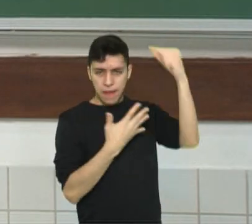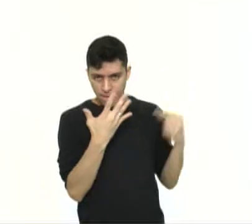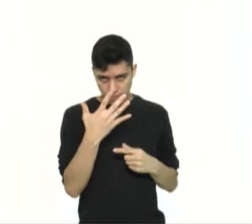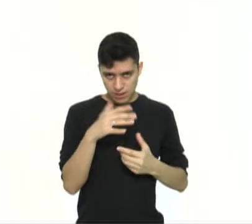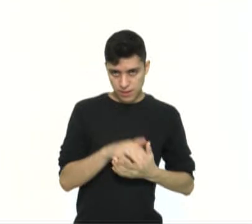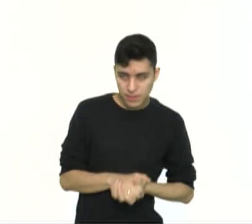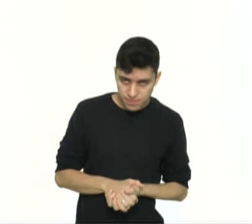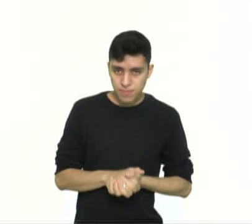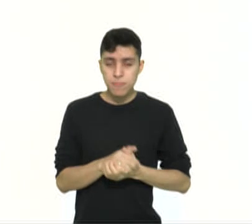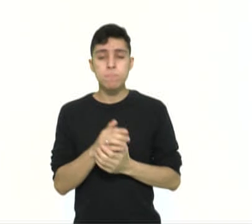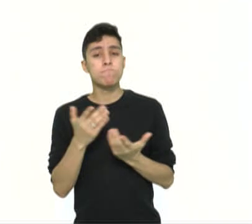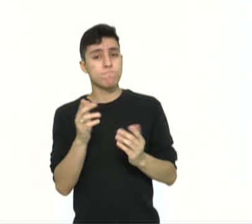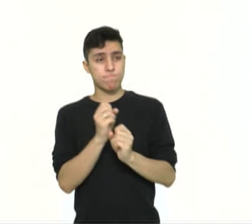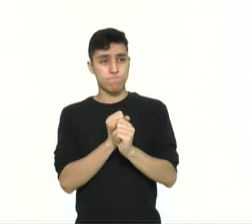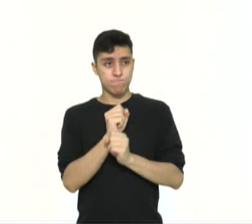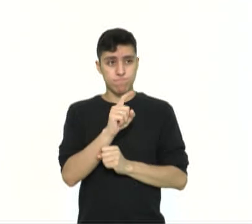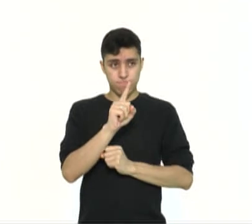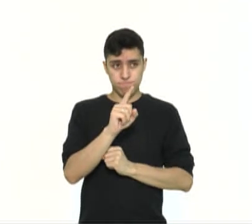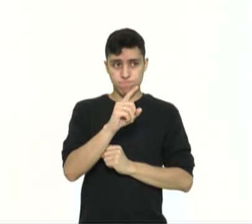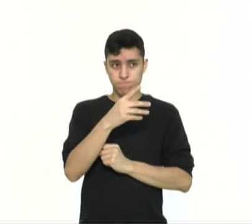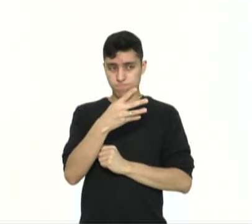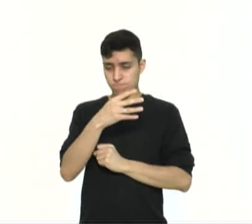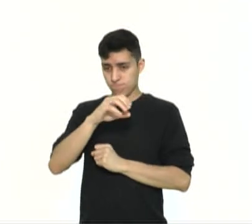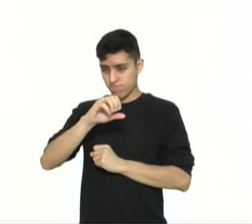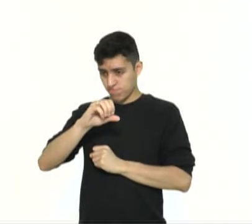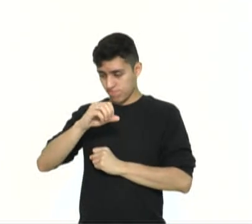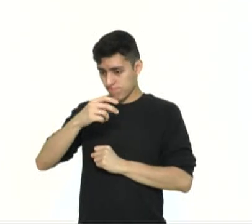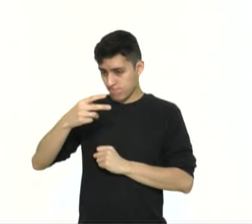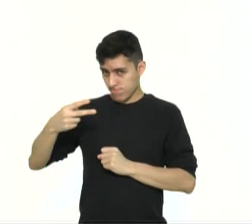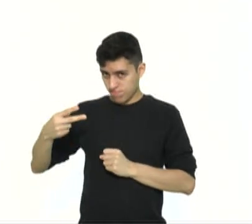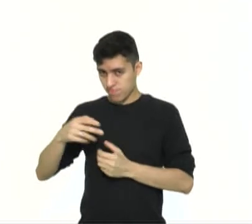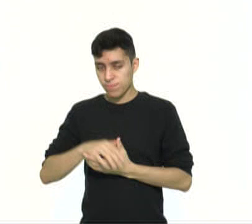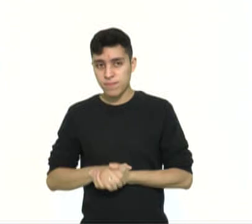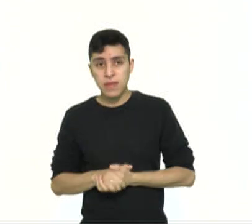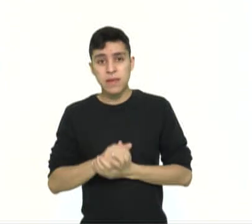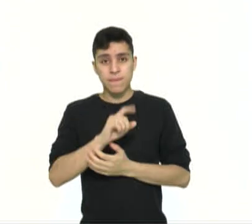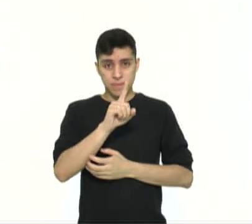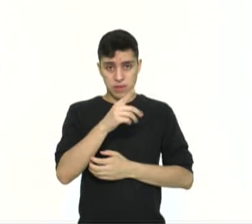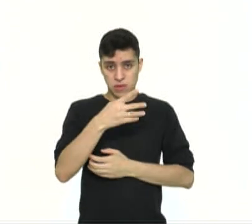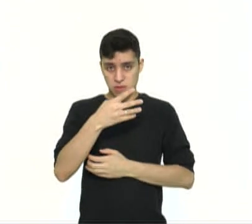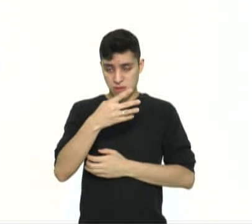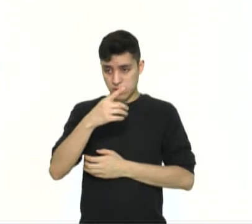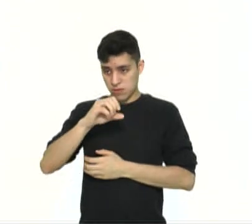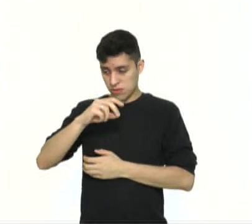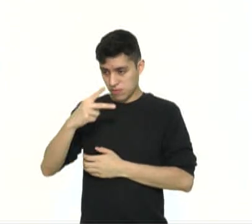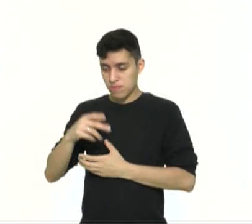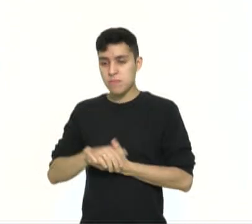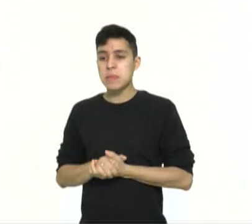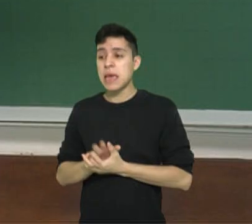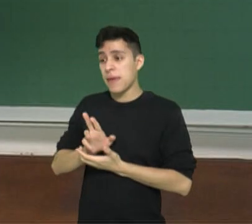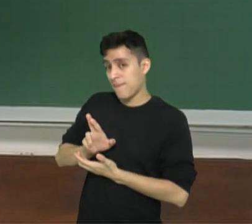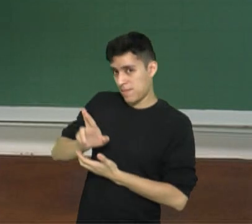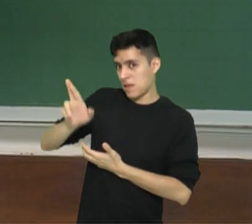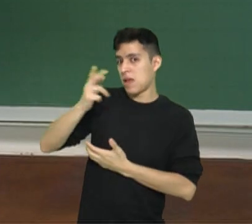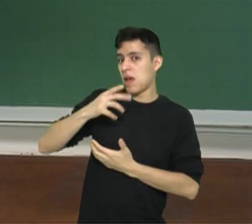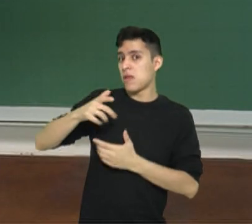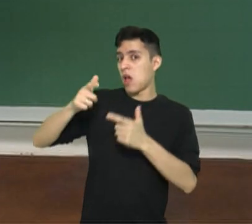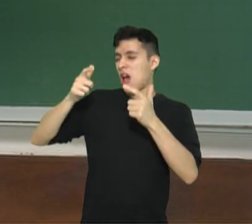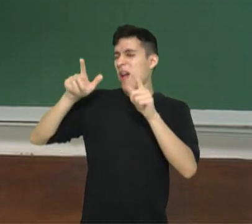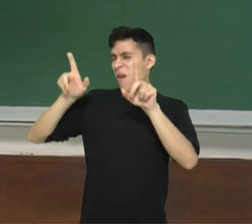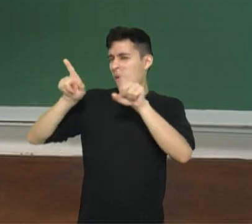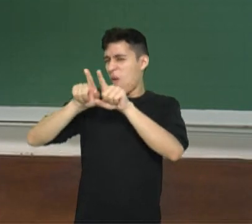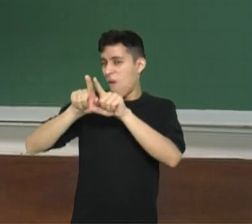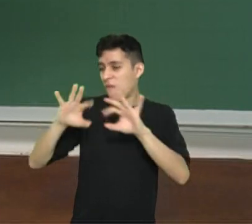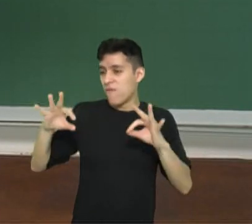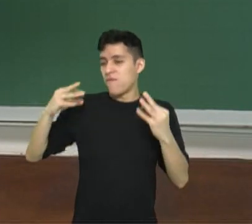Em 1492, nós vimos que, em nome da coroa espanhola, o italiano